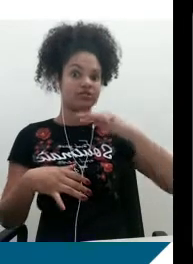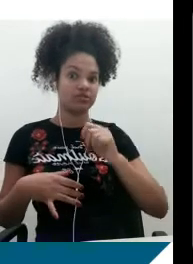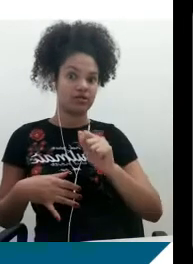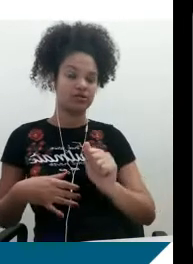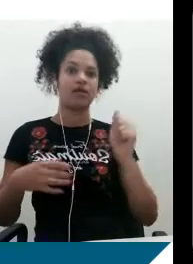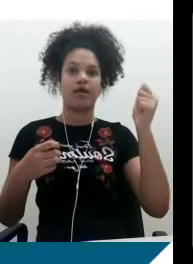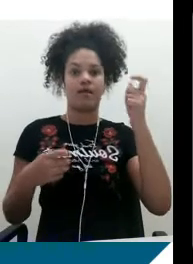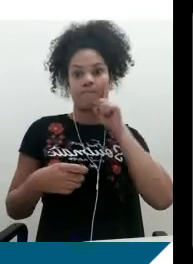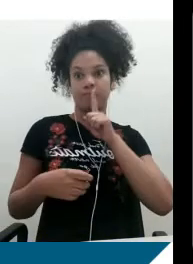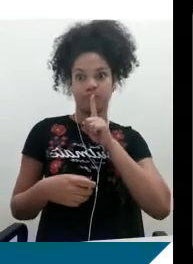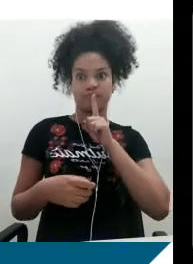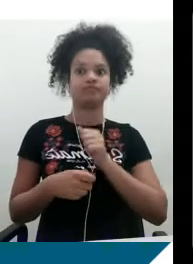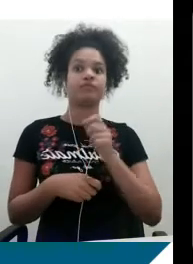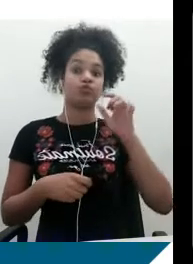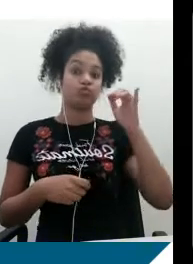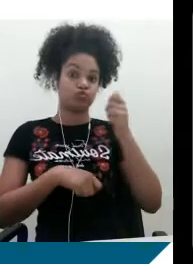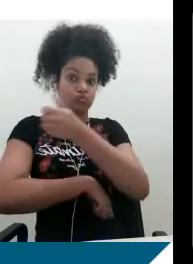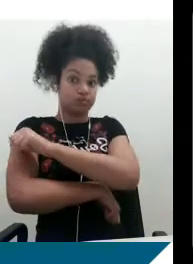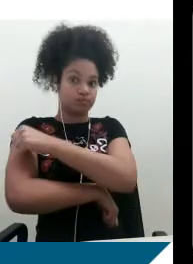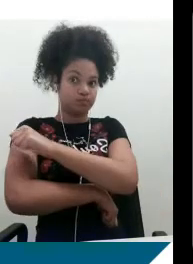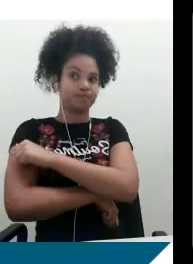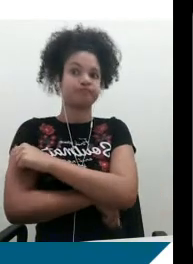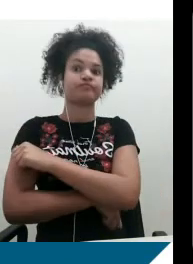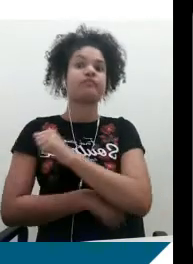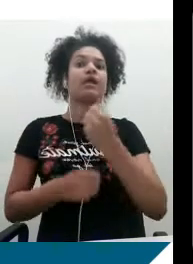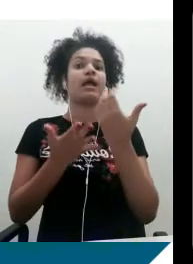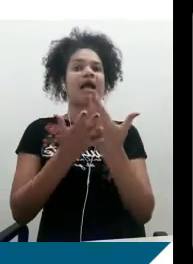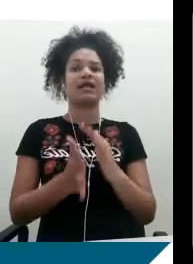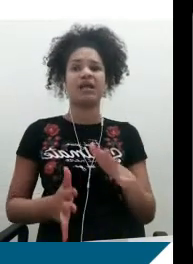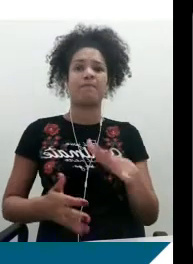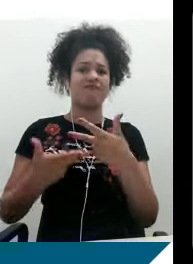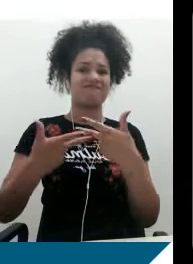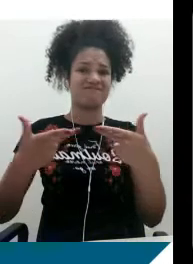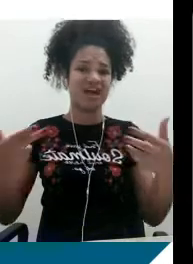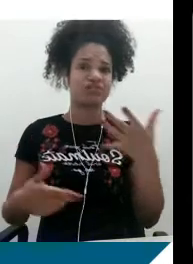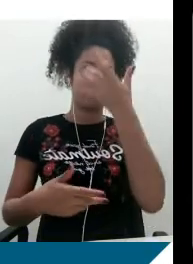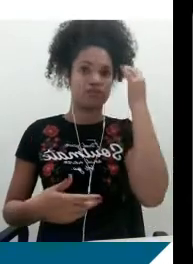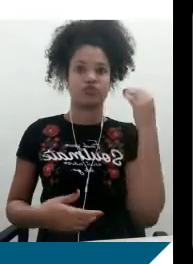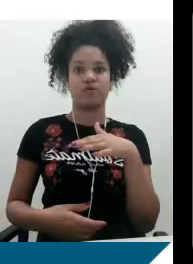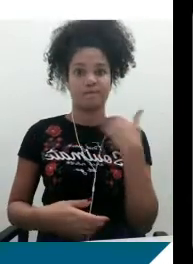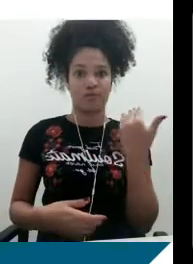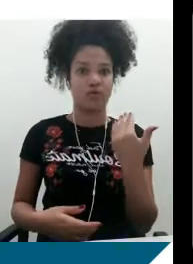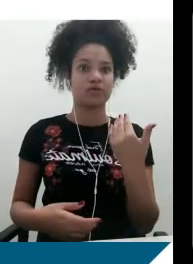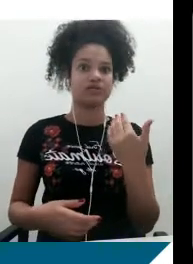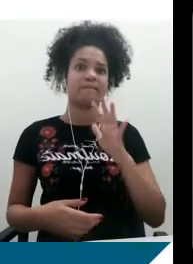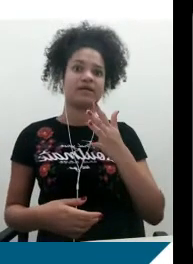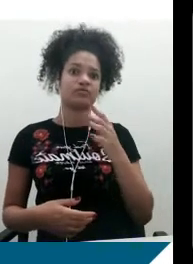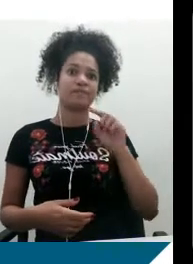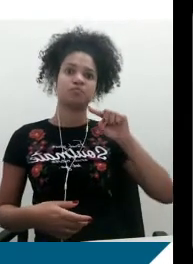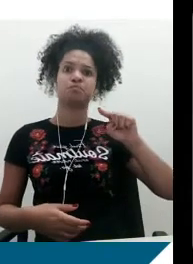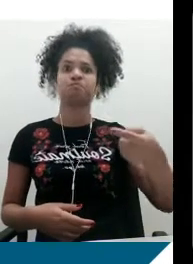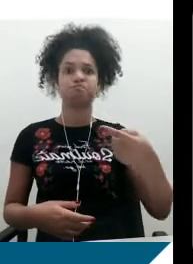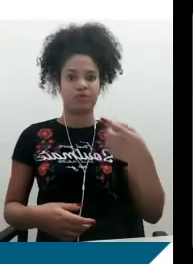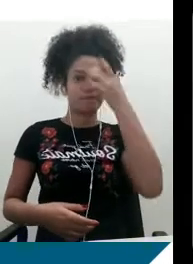45 anos depois, em junho de 2013, o ápice de uma onda de protestos em São Paulo resultou igualmente em repressão violenta e desmedida